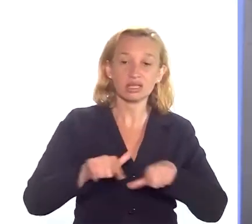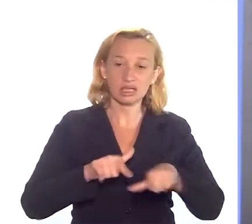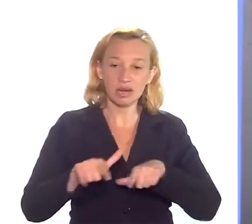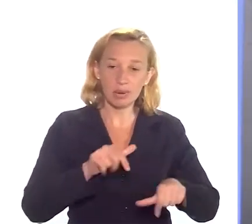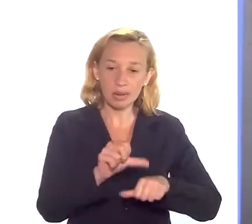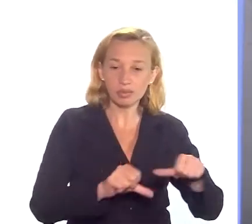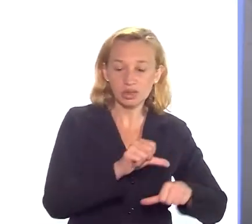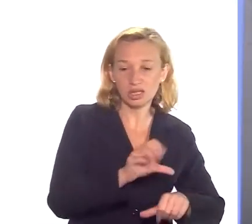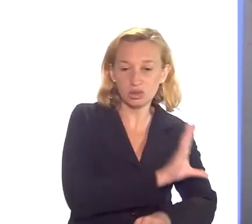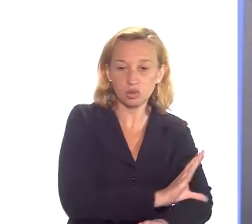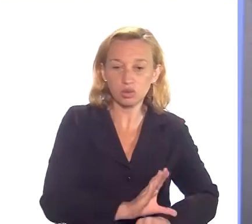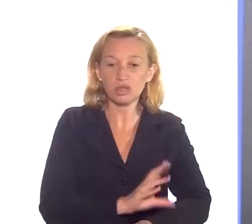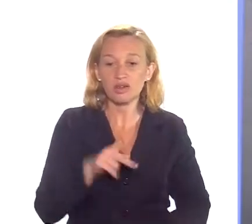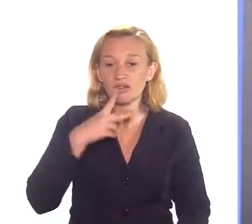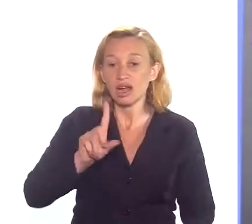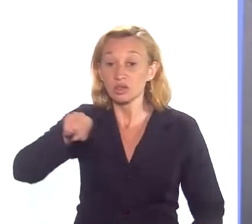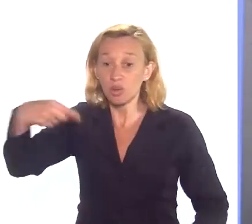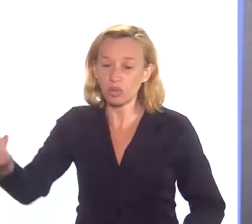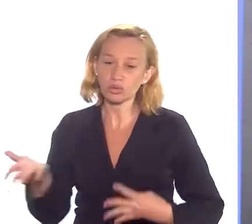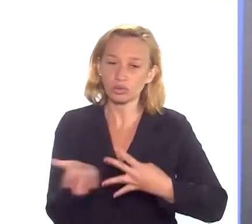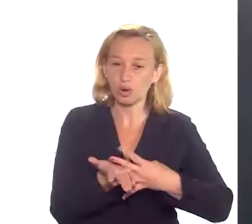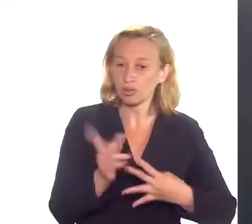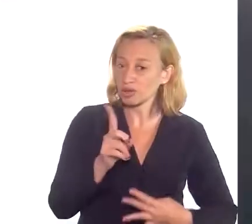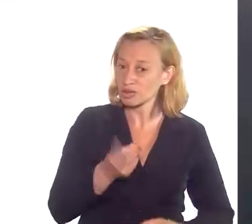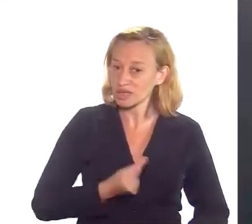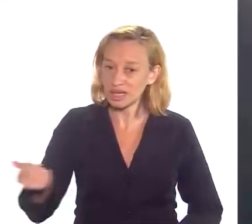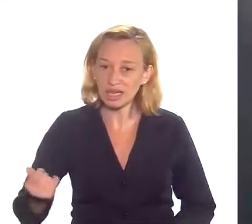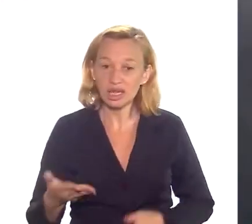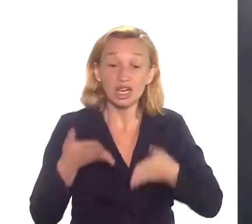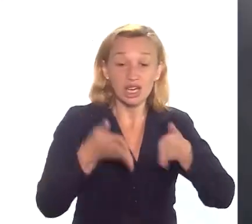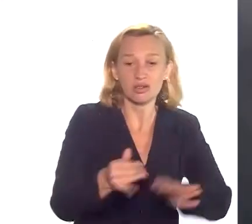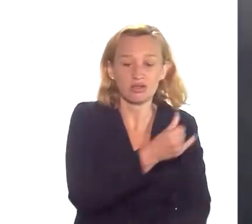essa etapa, né, e trabalhar também a mudança de cultura é o que a gente vai